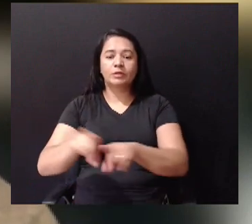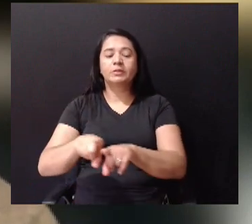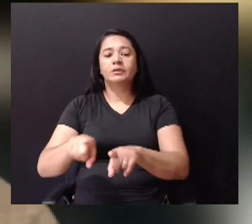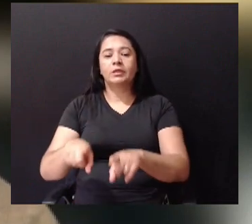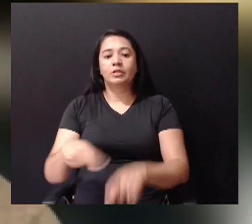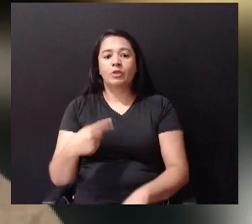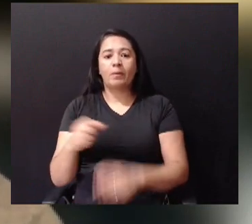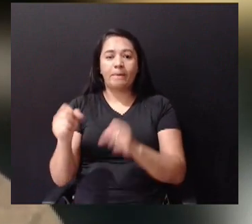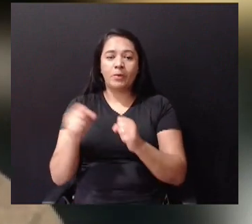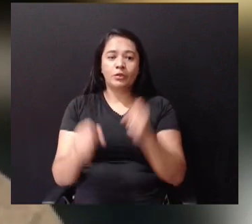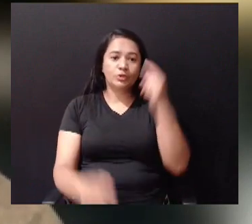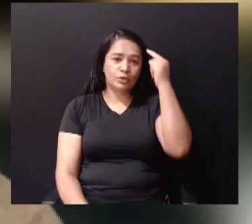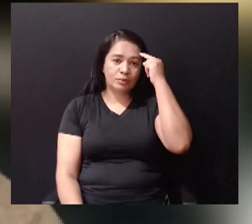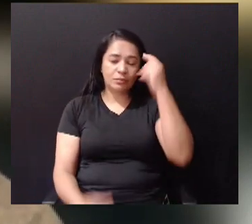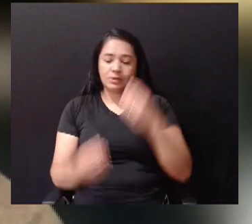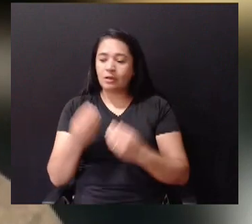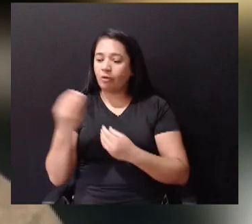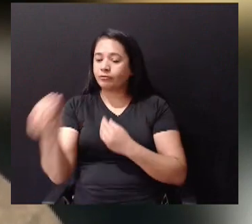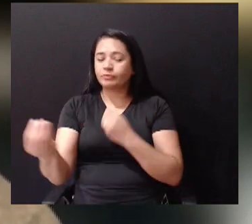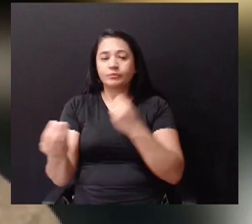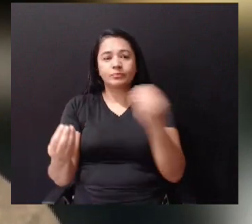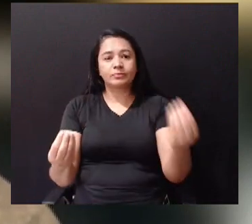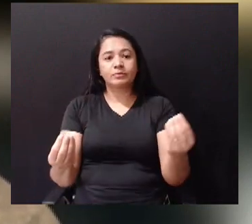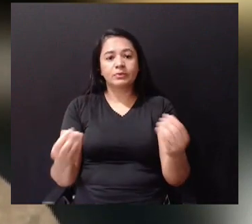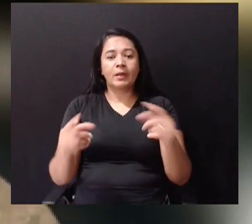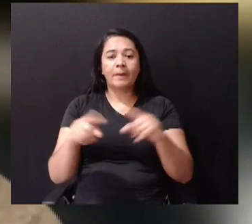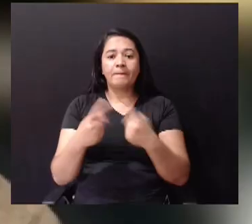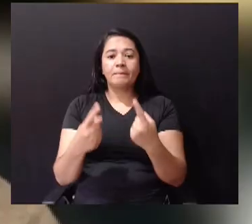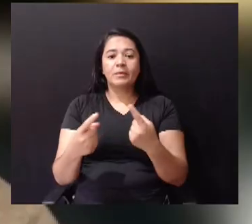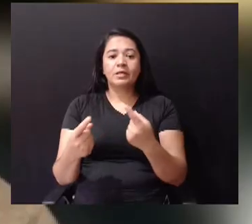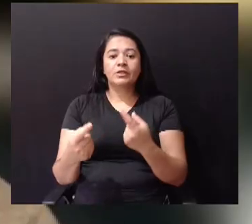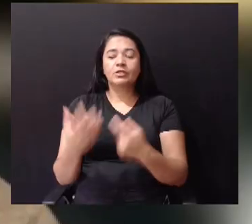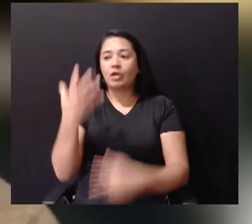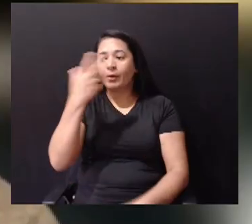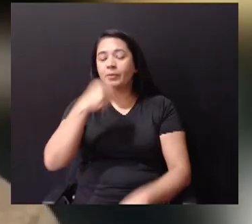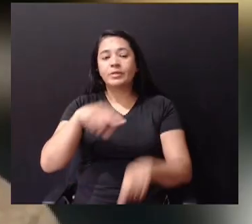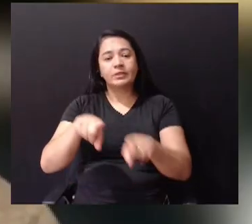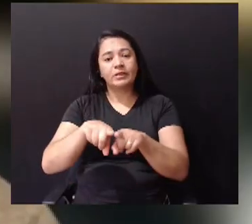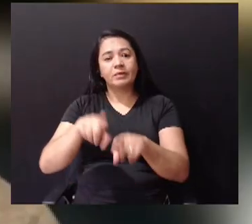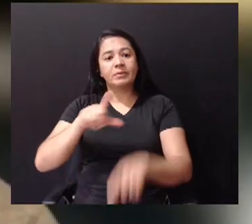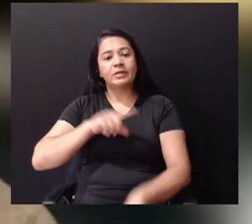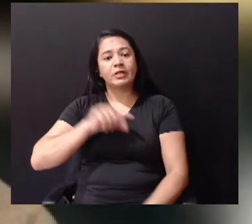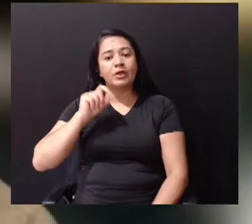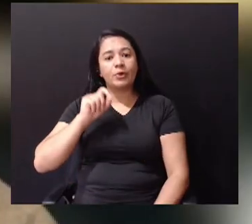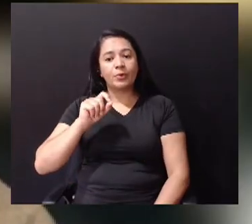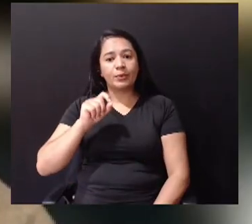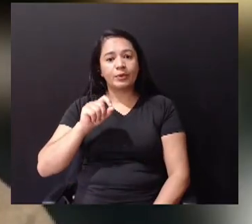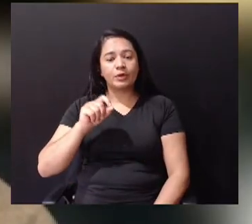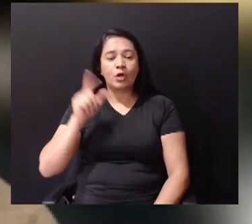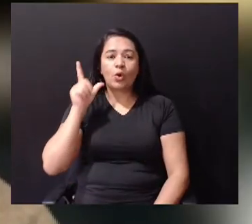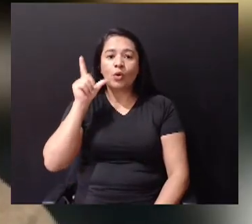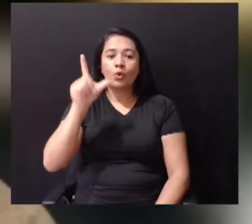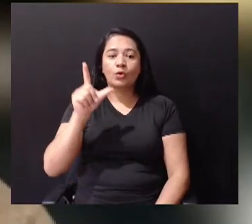em oferecer, mas tem uma coisa muito bonita hoje também que a gente já está conseguindo através do